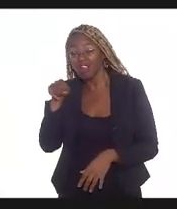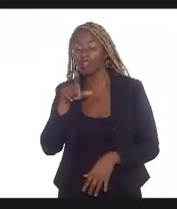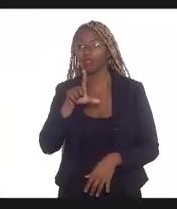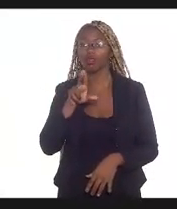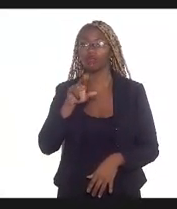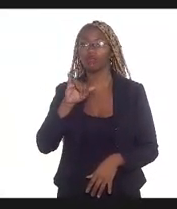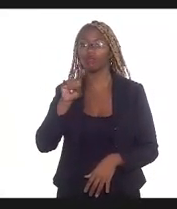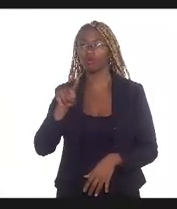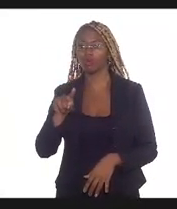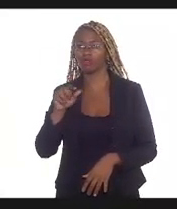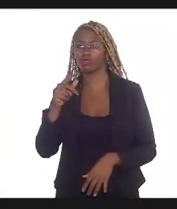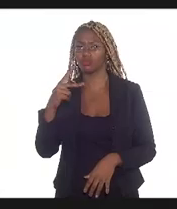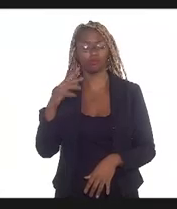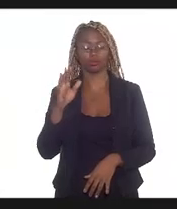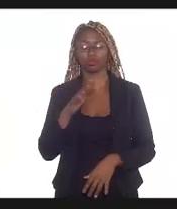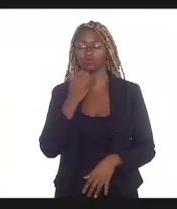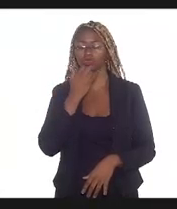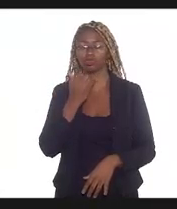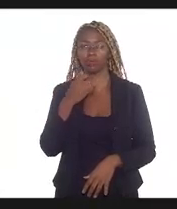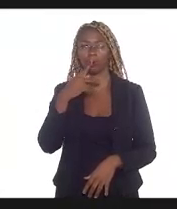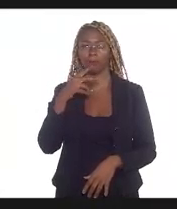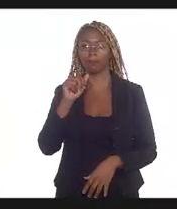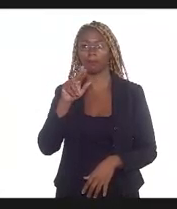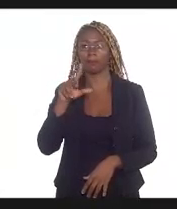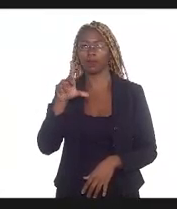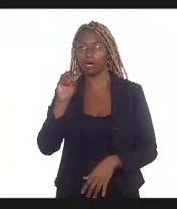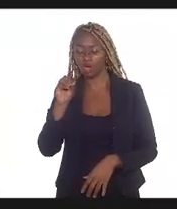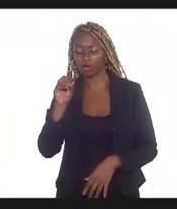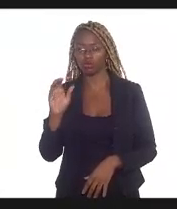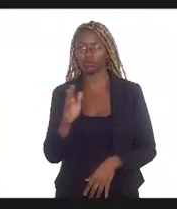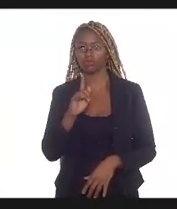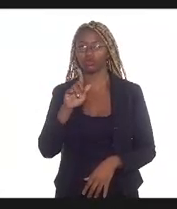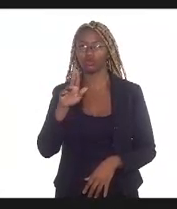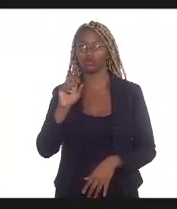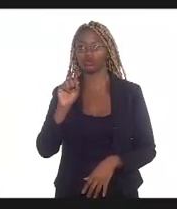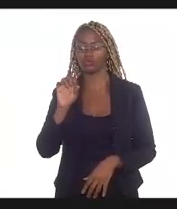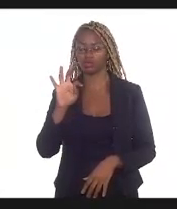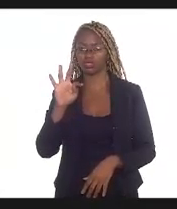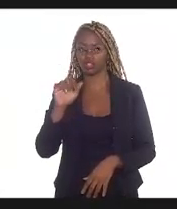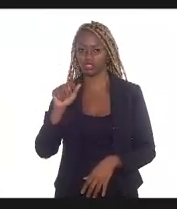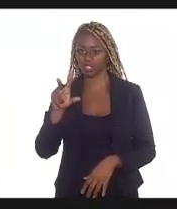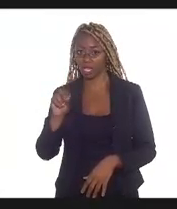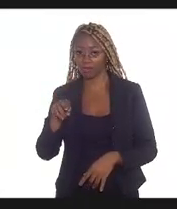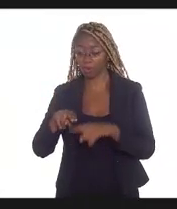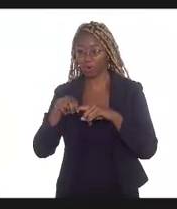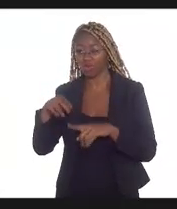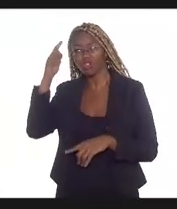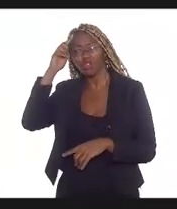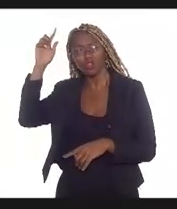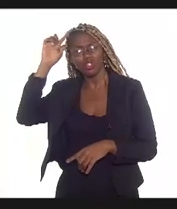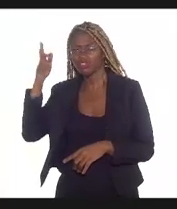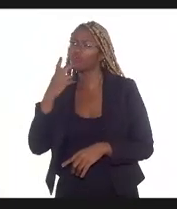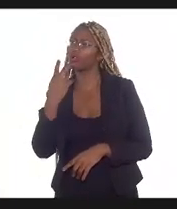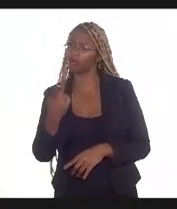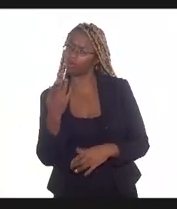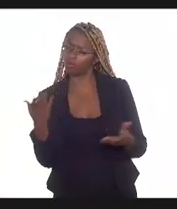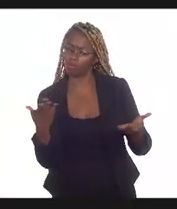Paulo abriu aqui em off, quando nós estávamos exatamente fazendo a saudação ao niteroense Paulo Gustavo, mas porque